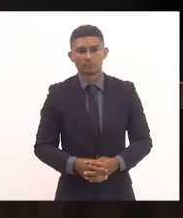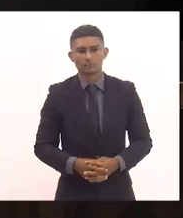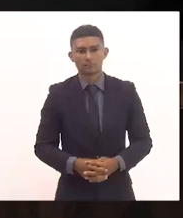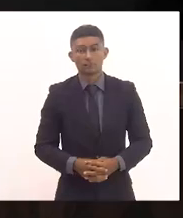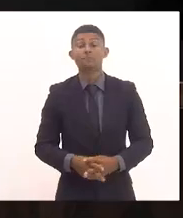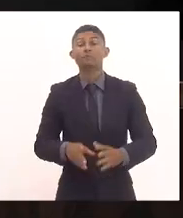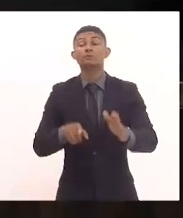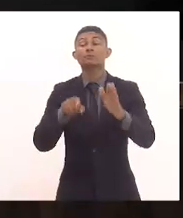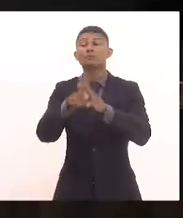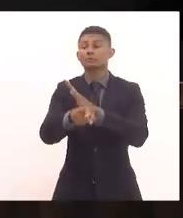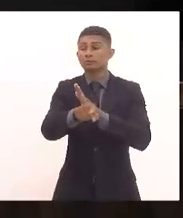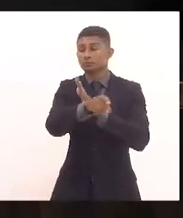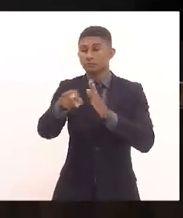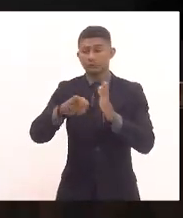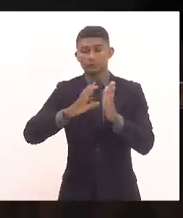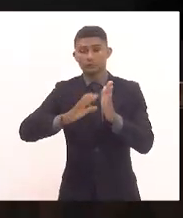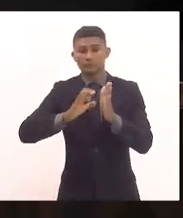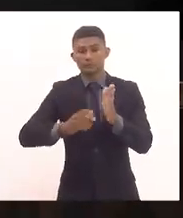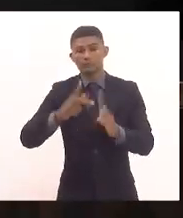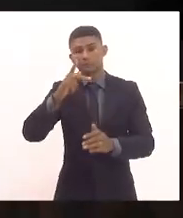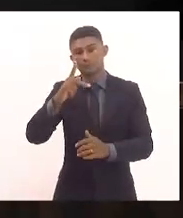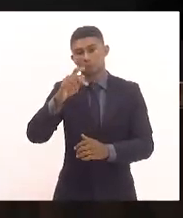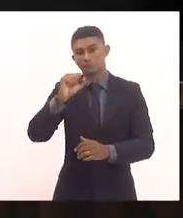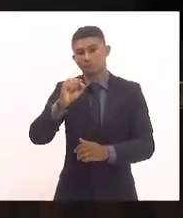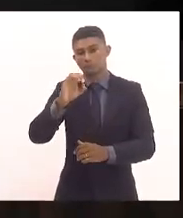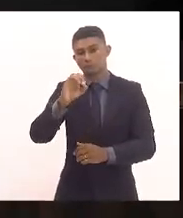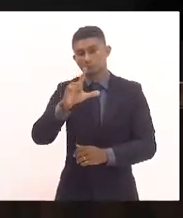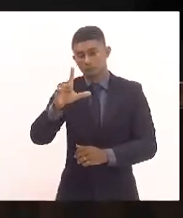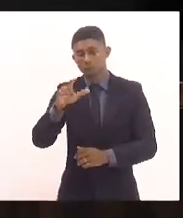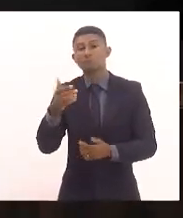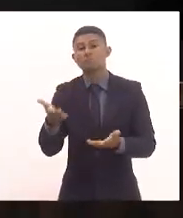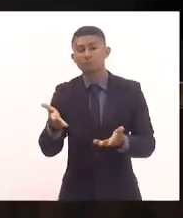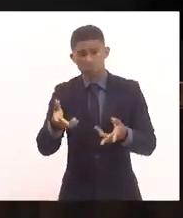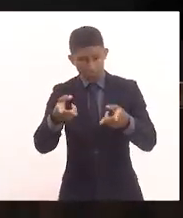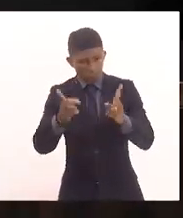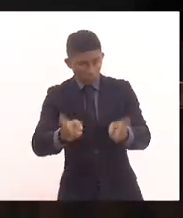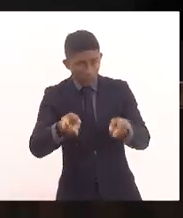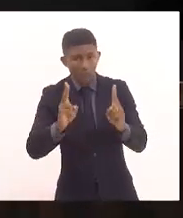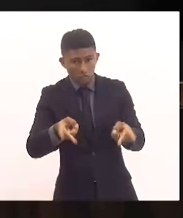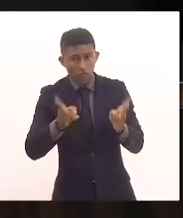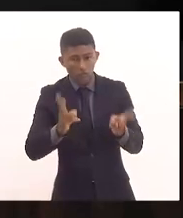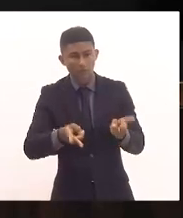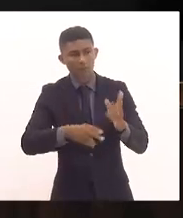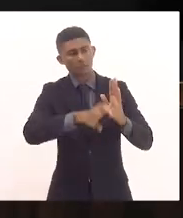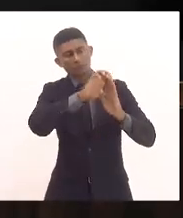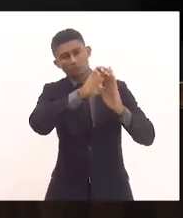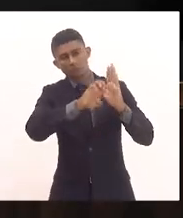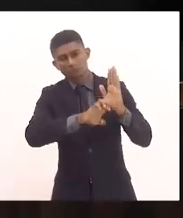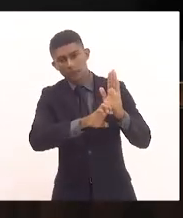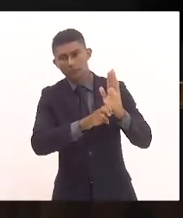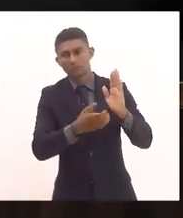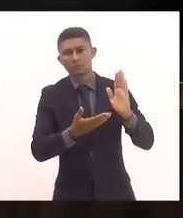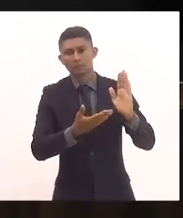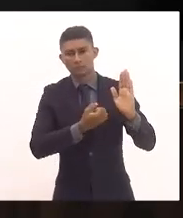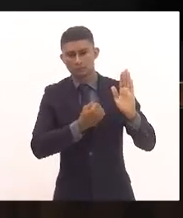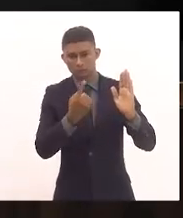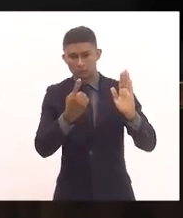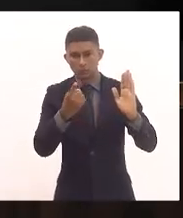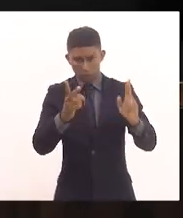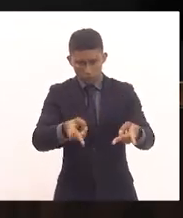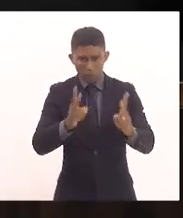Pergunto à bancada do PSOL em relação ao destaque. Está mantido o destaque a emenda número